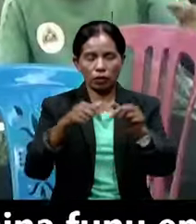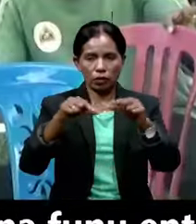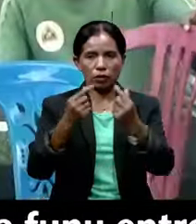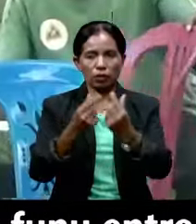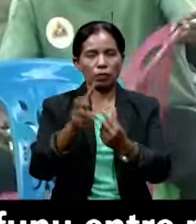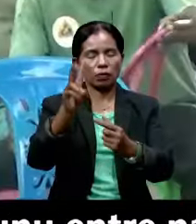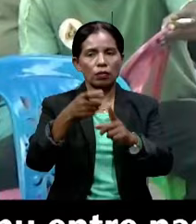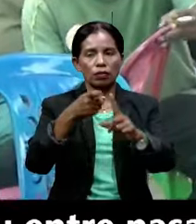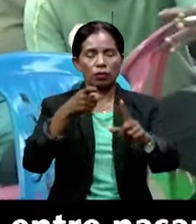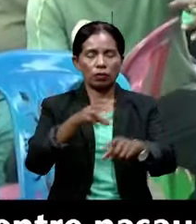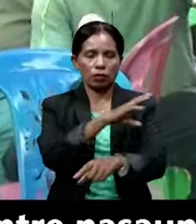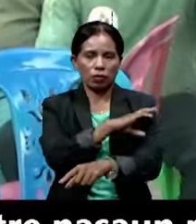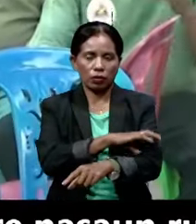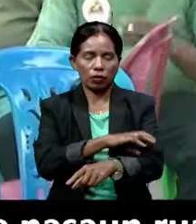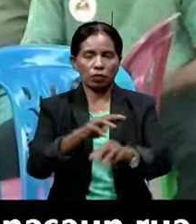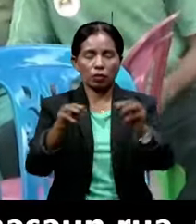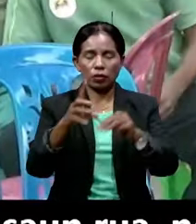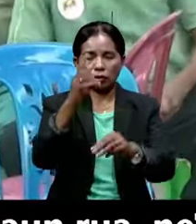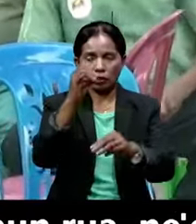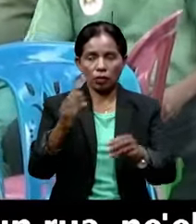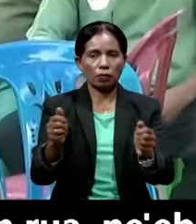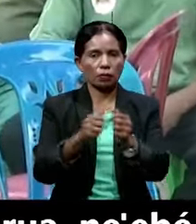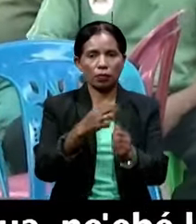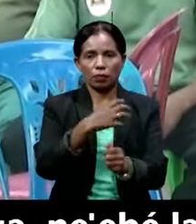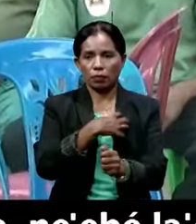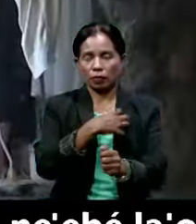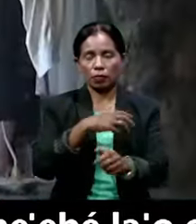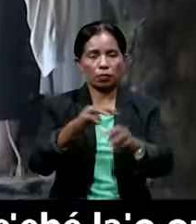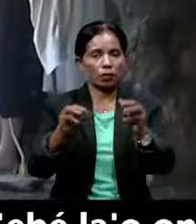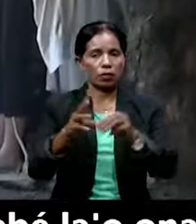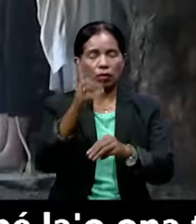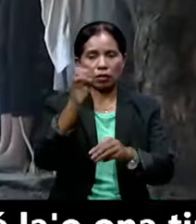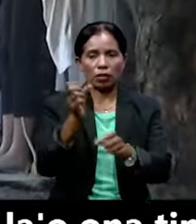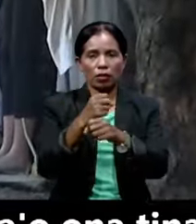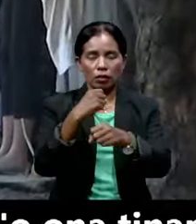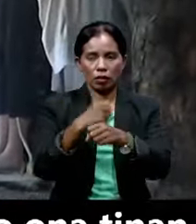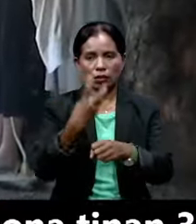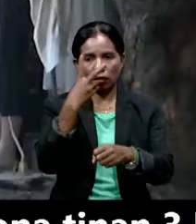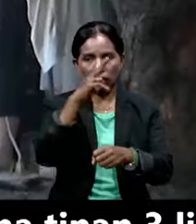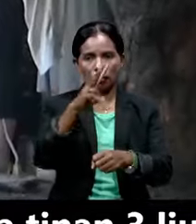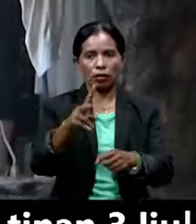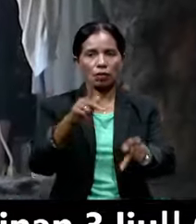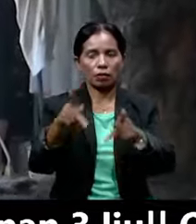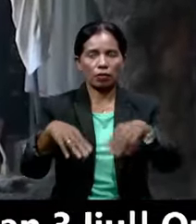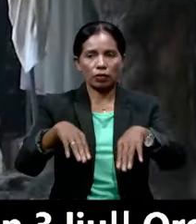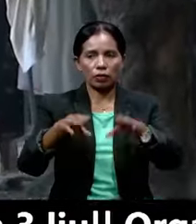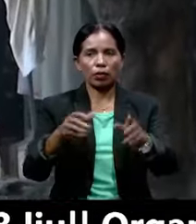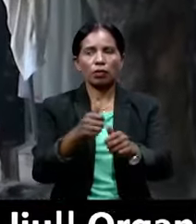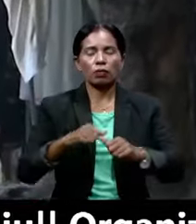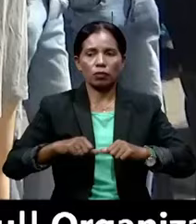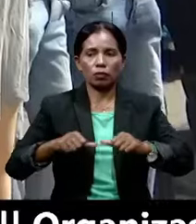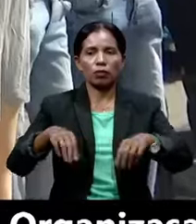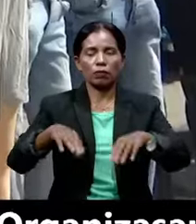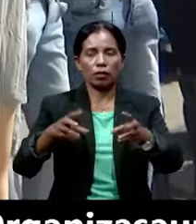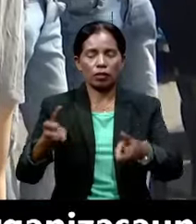o guarda de gestão Munisipiu Dili, a Muto Copenetele, Comando Munisipiu Dili, se ralau operação para vendedor Siranebe, continua a fansa